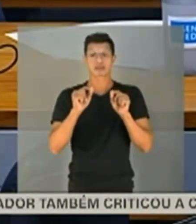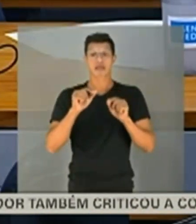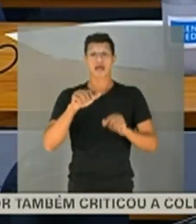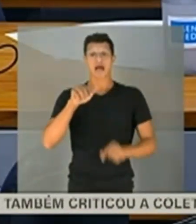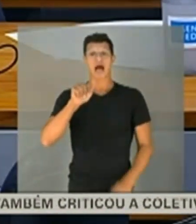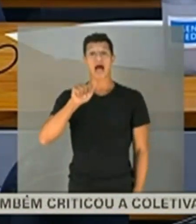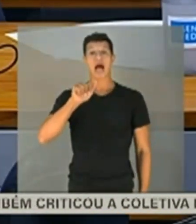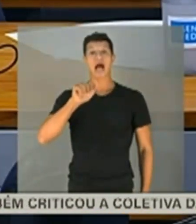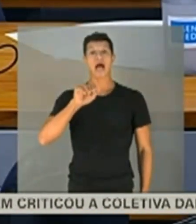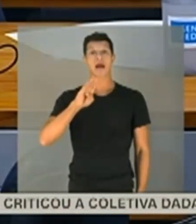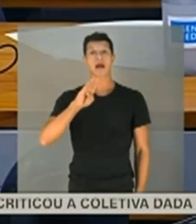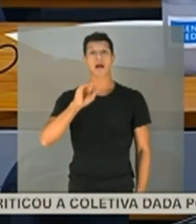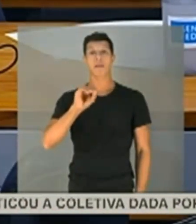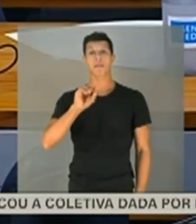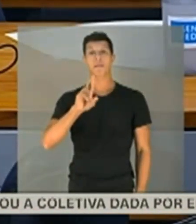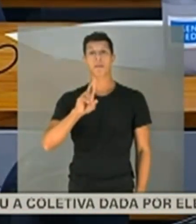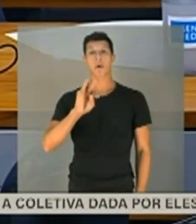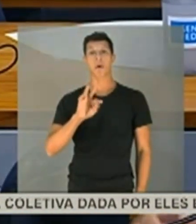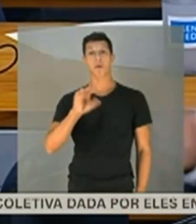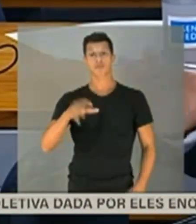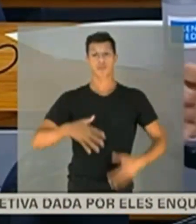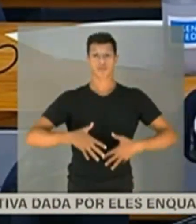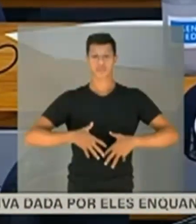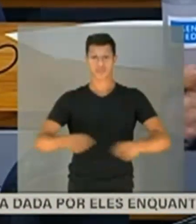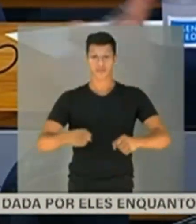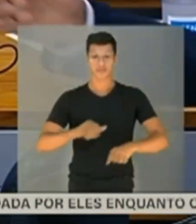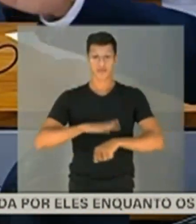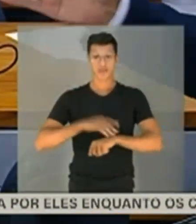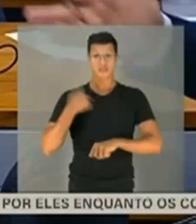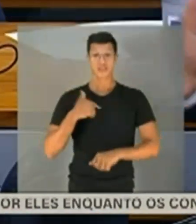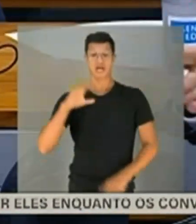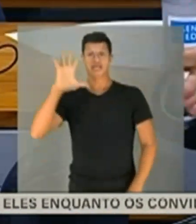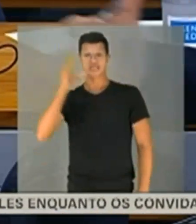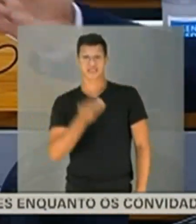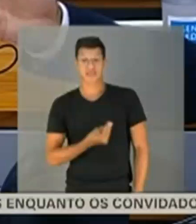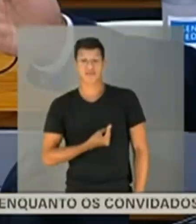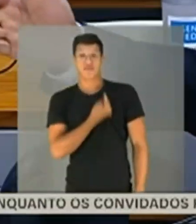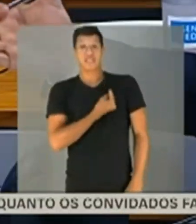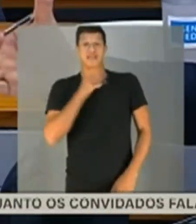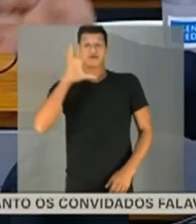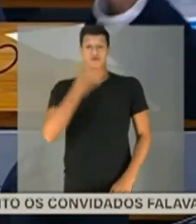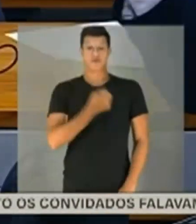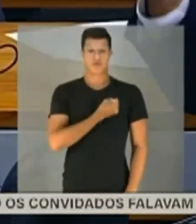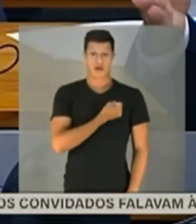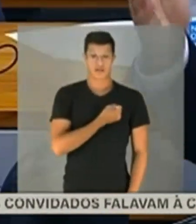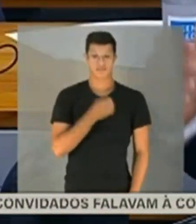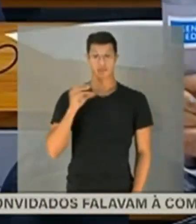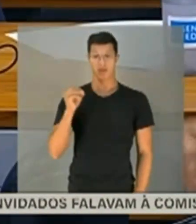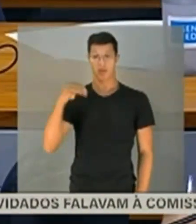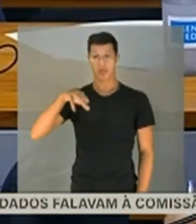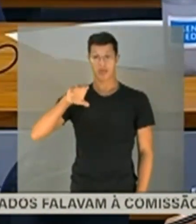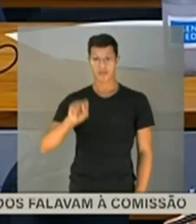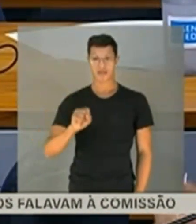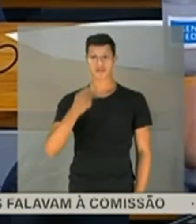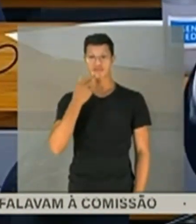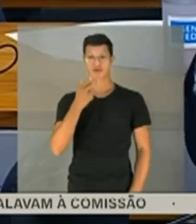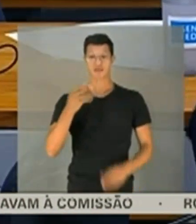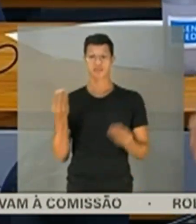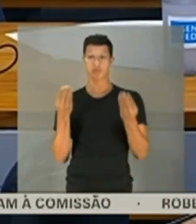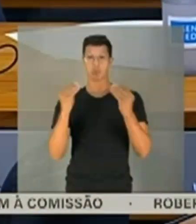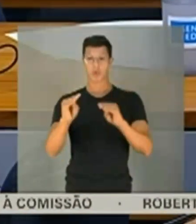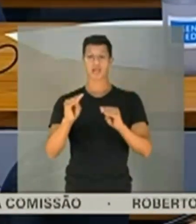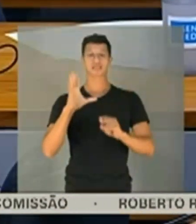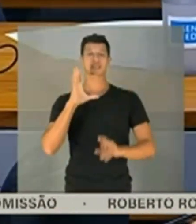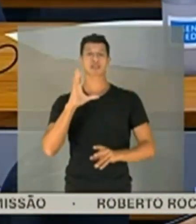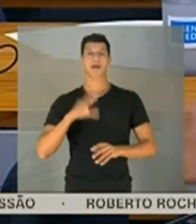Aborto. Aborto. Quer dizer, no momento que ele está tentando salvar a vida, aí a OMS faz uma colocação